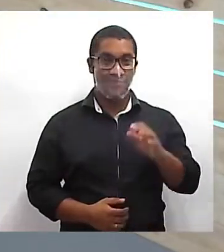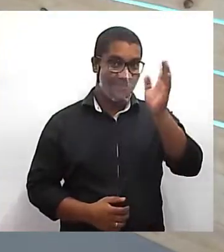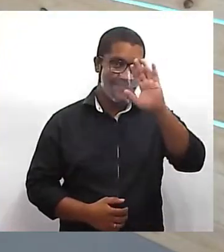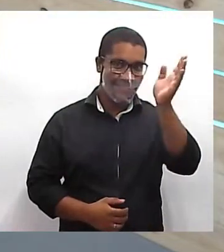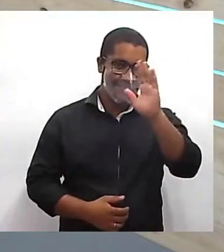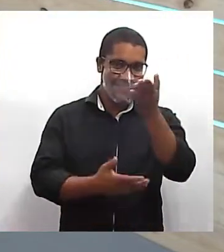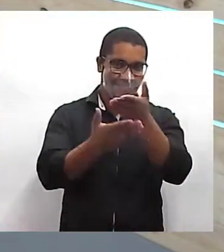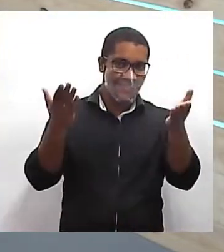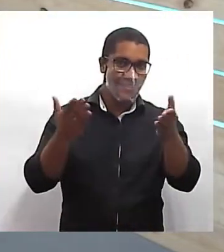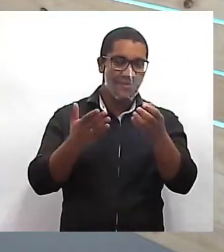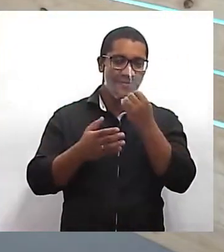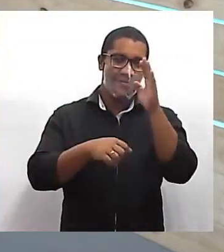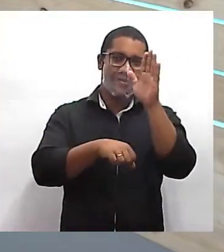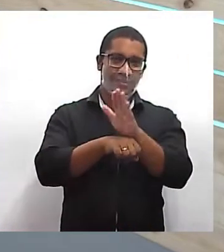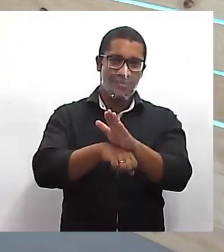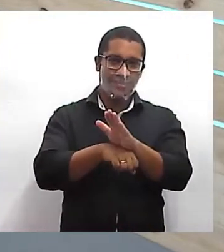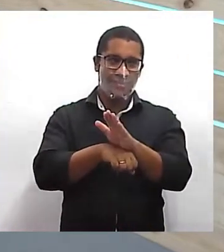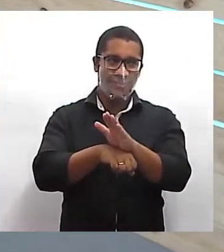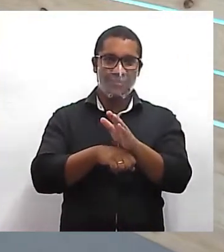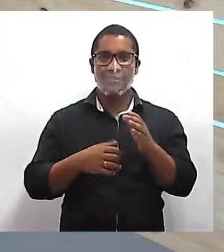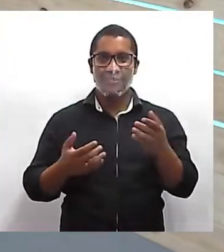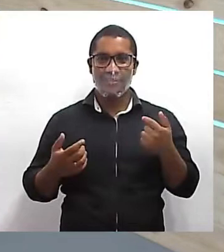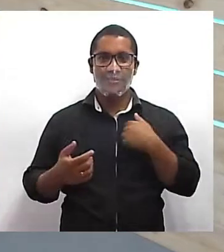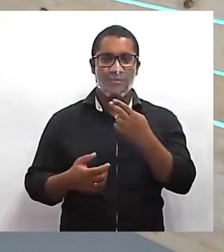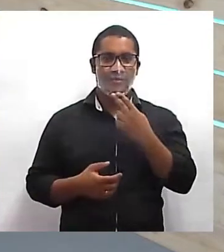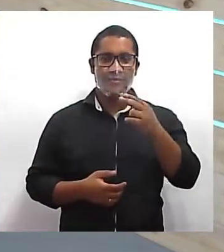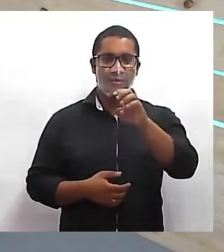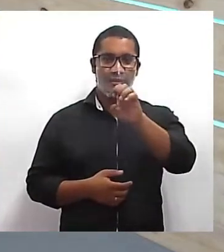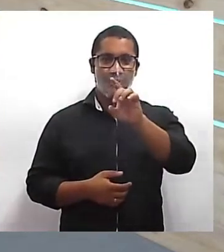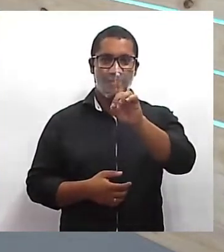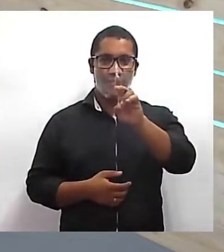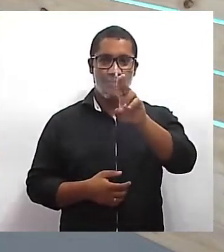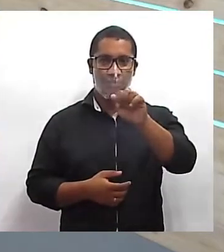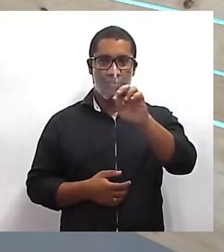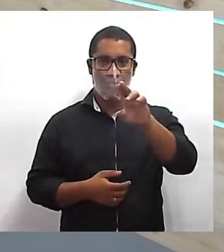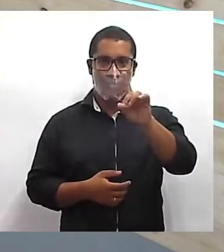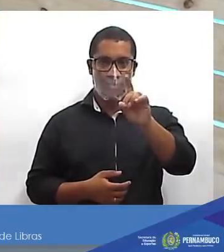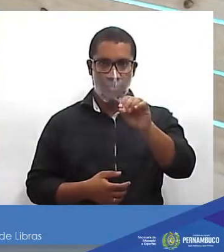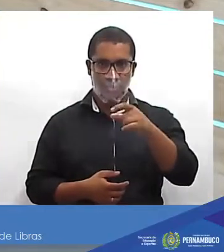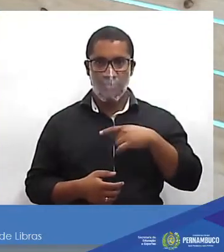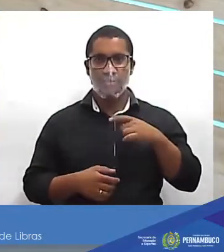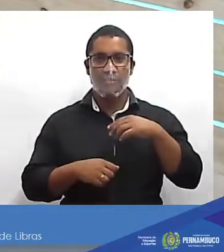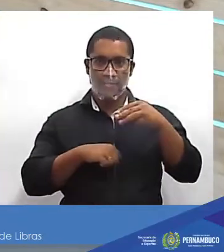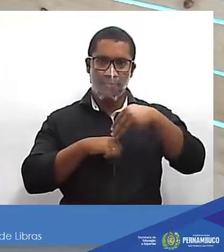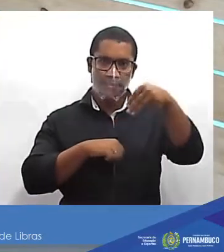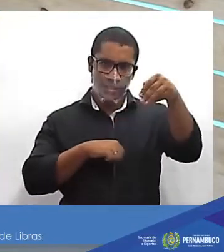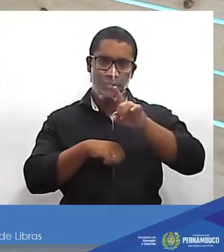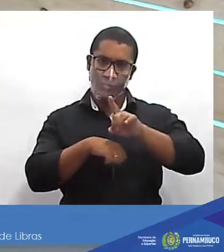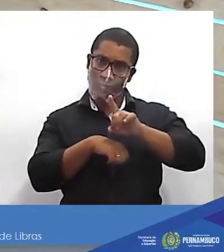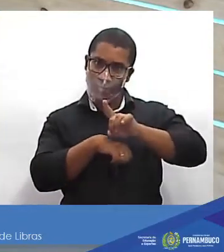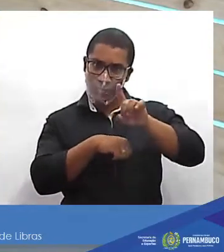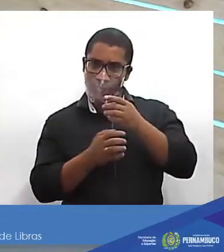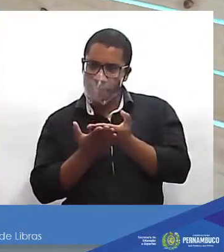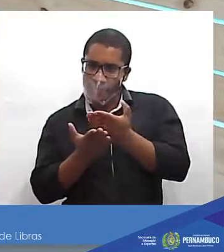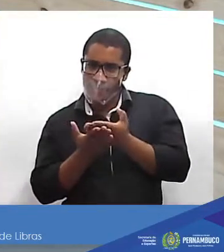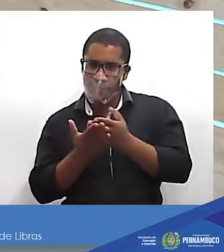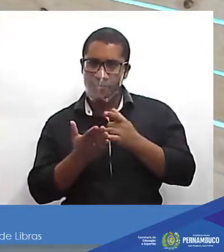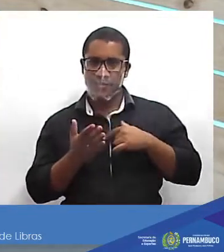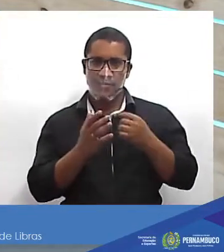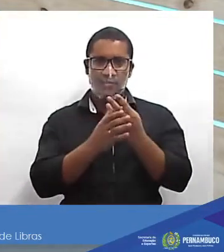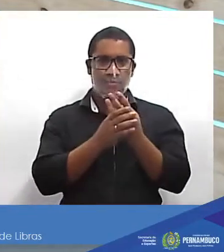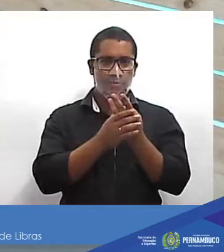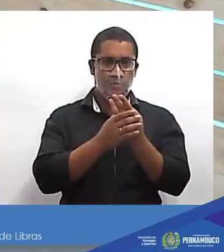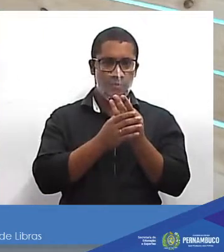Olá, pessoal, boa tarde. Sou o professor Eduardo Santana, graduado, mestre e doutorando em História pela Universidade Federal Rural